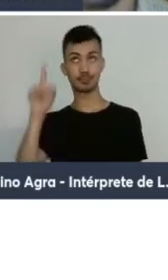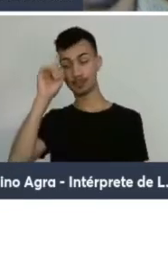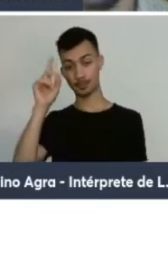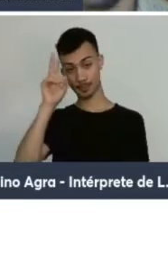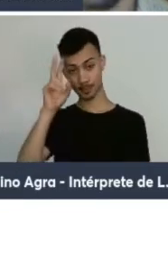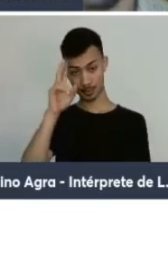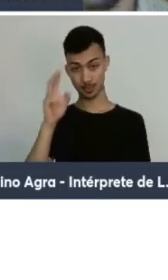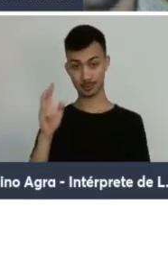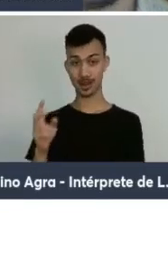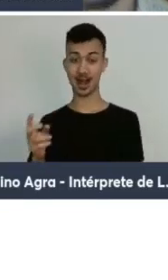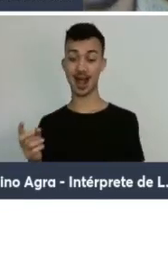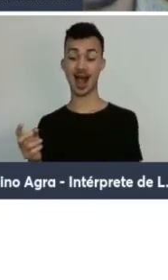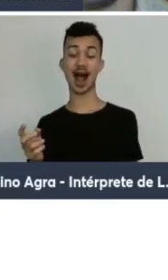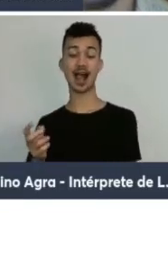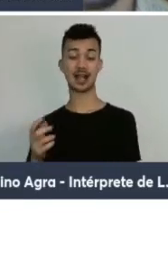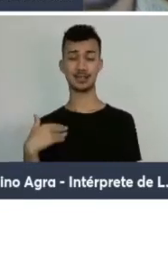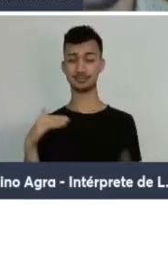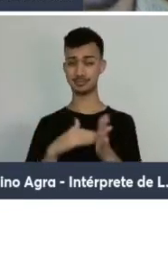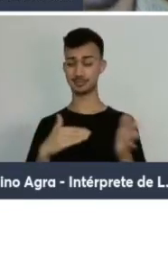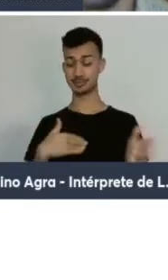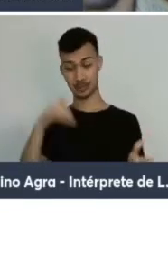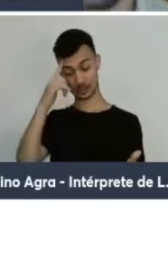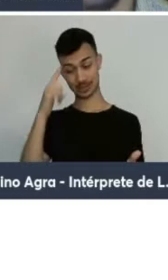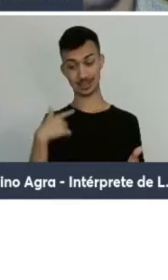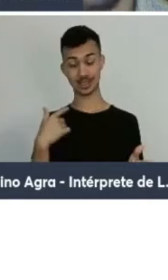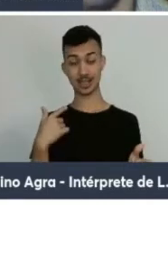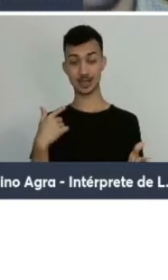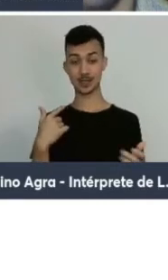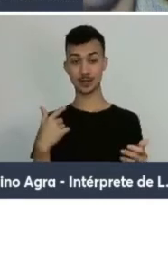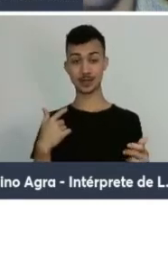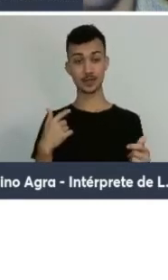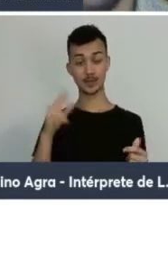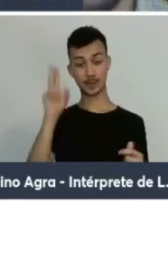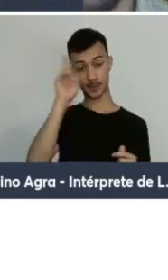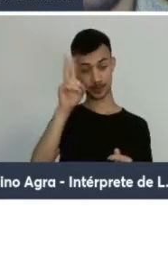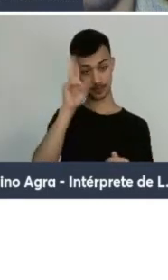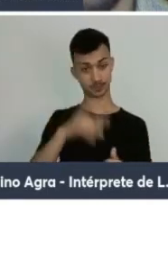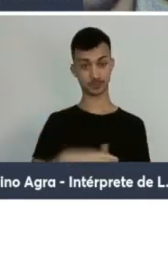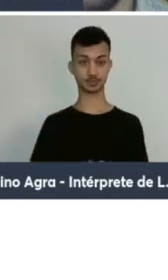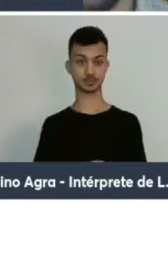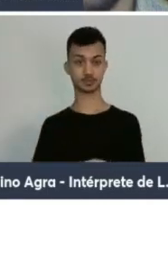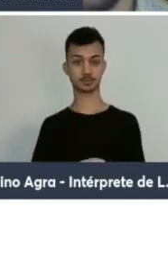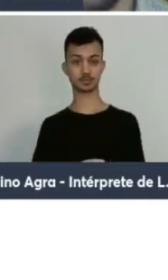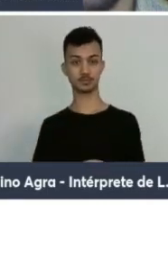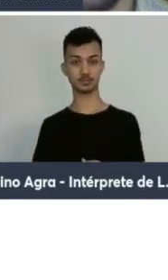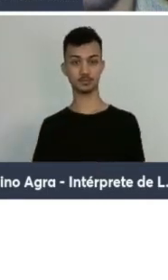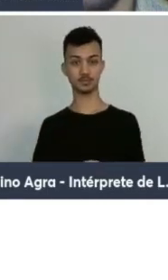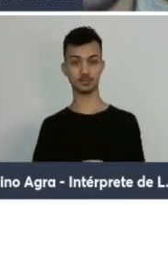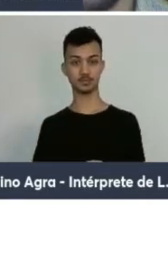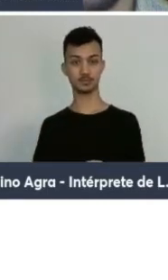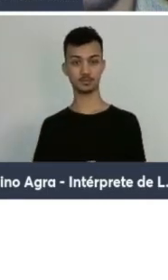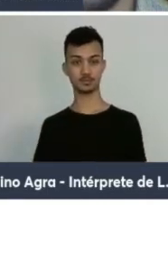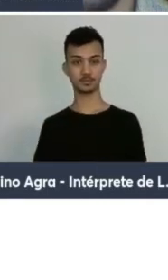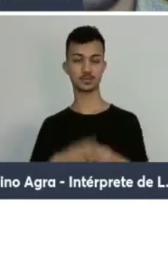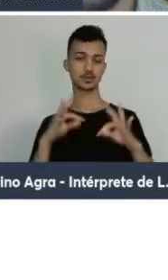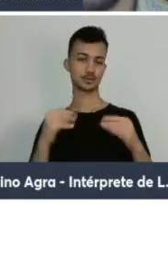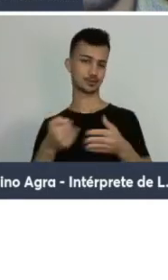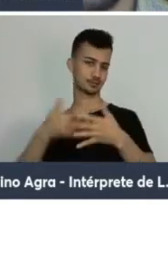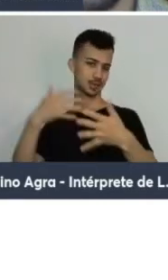que me tortura, né, me espera ver o que acontece hoje, os movimentos sociais dos anos